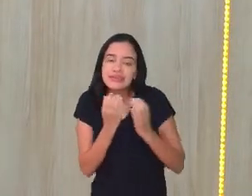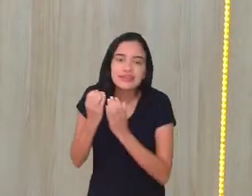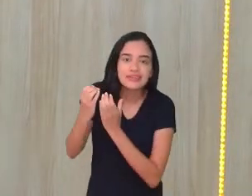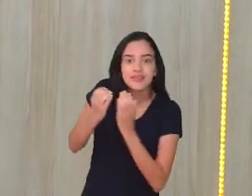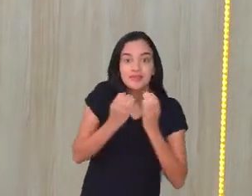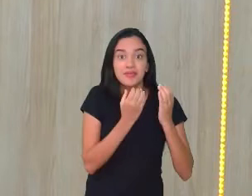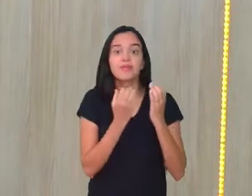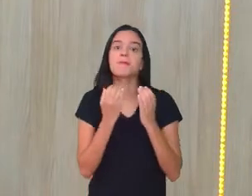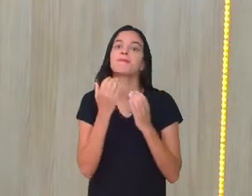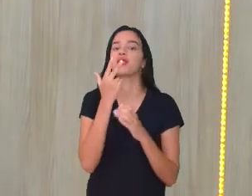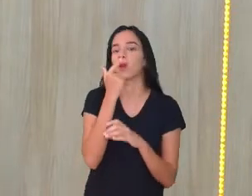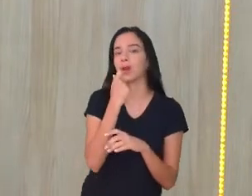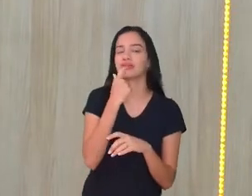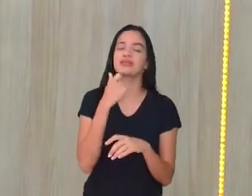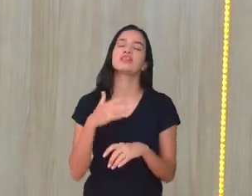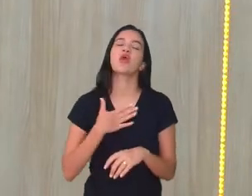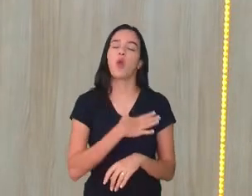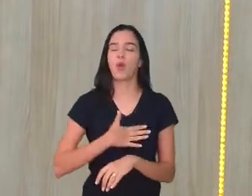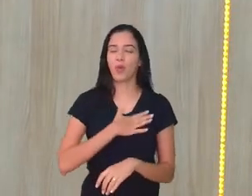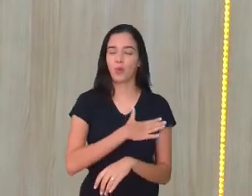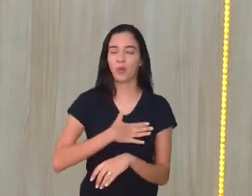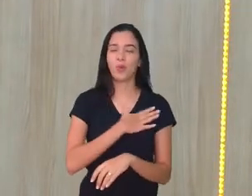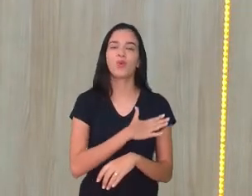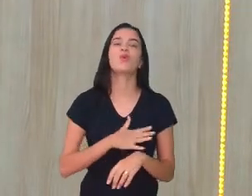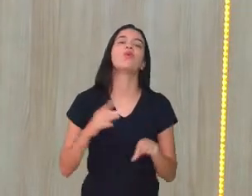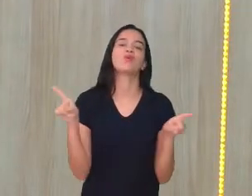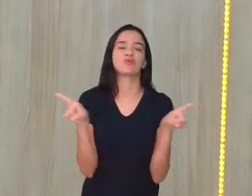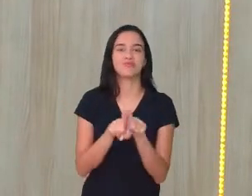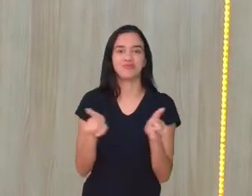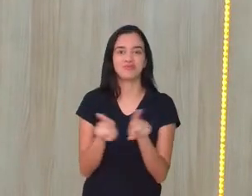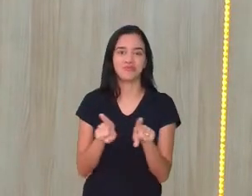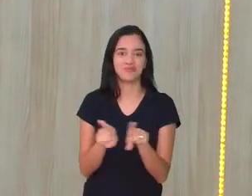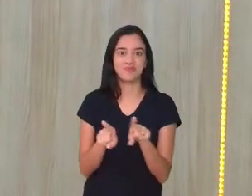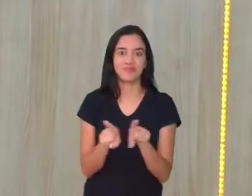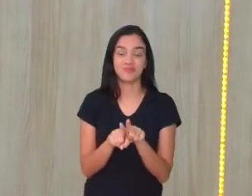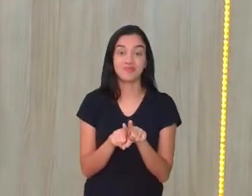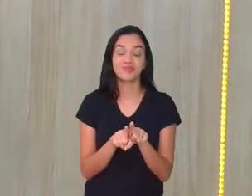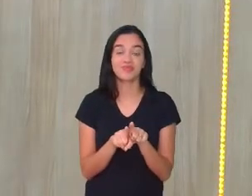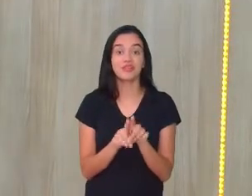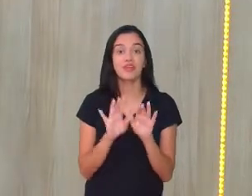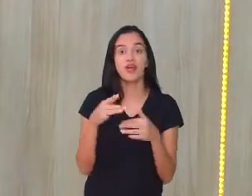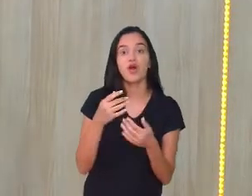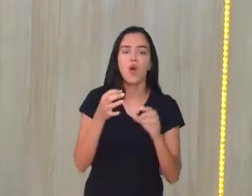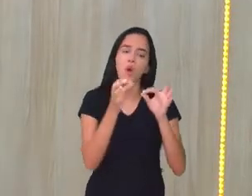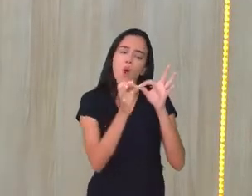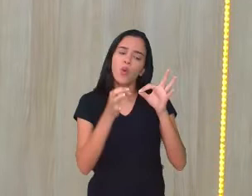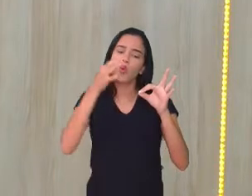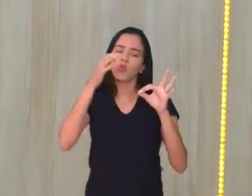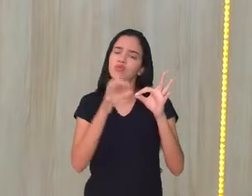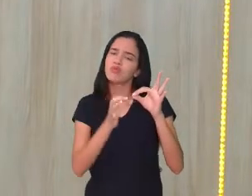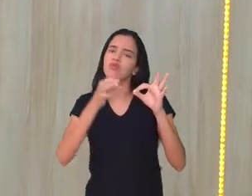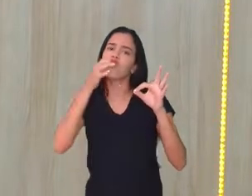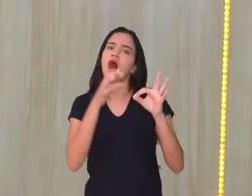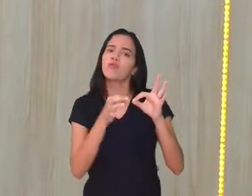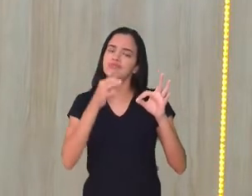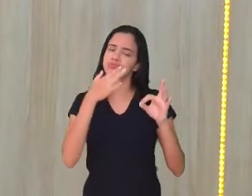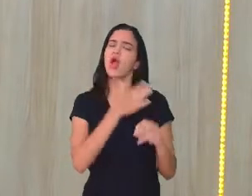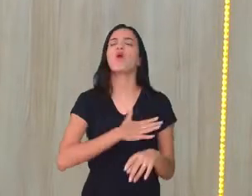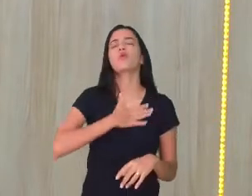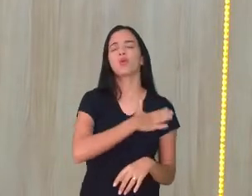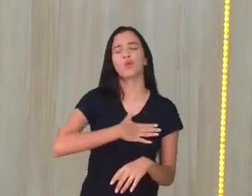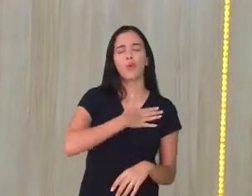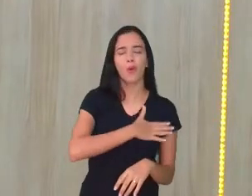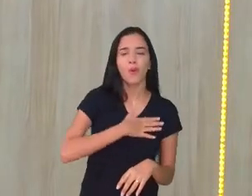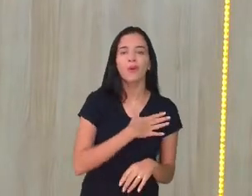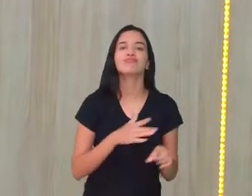paixão, certo? Entre melancia e melão, melancia, tá? Uva também gosto valendo,